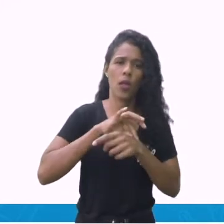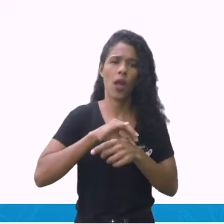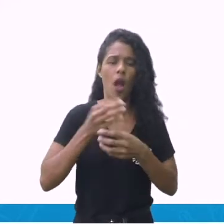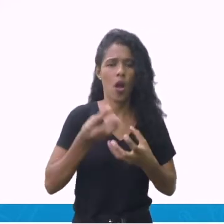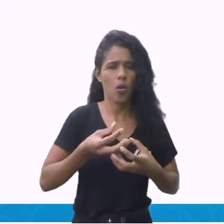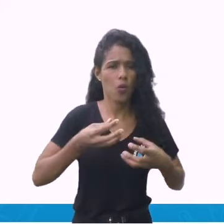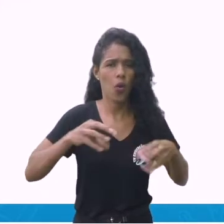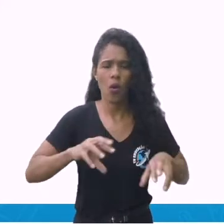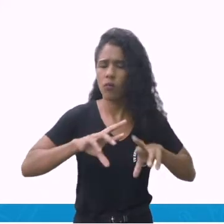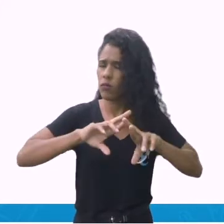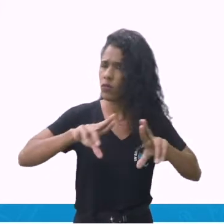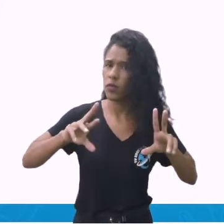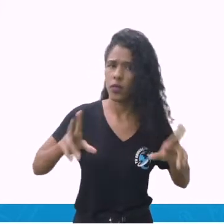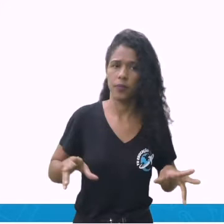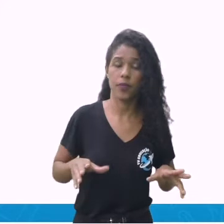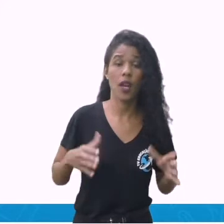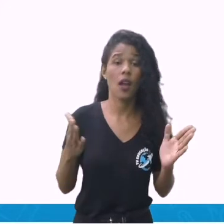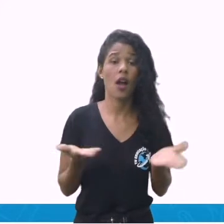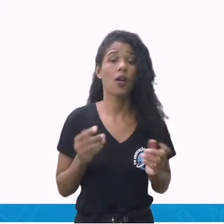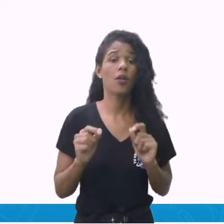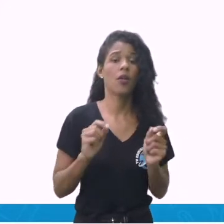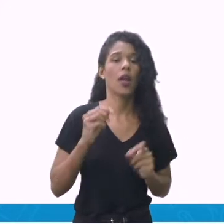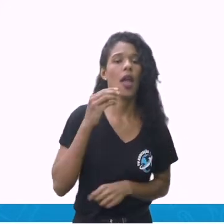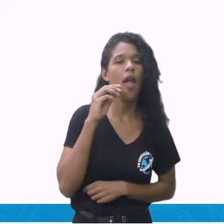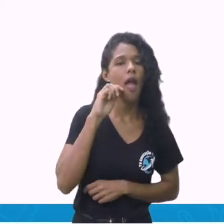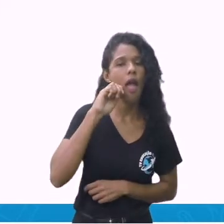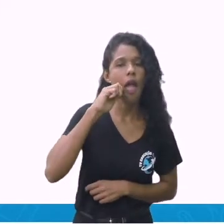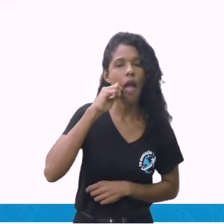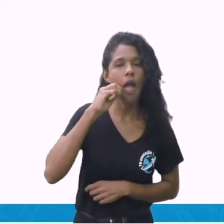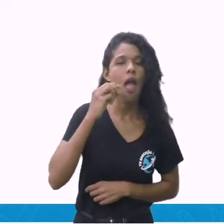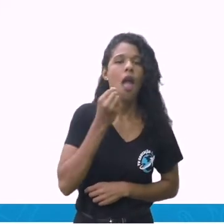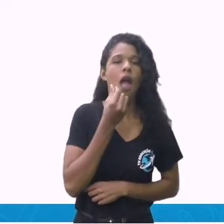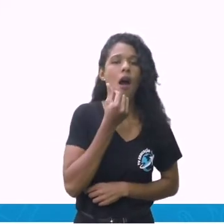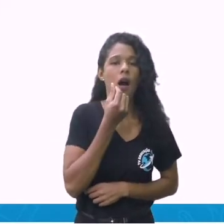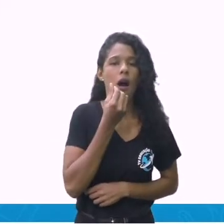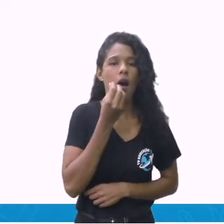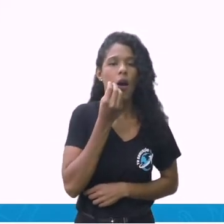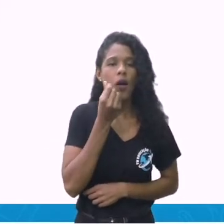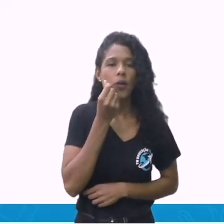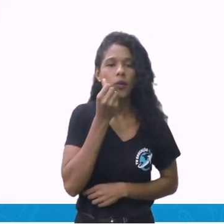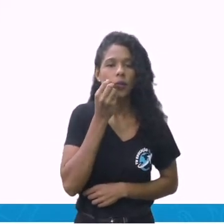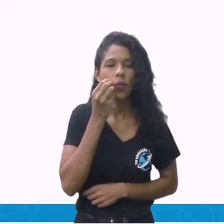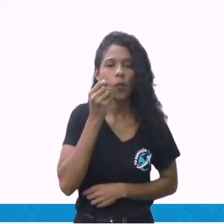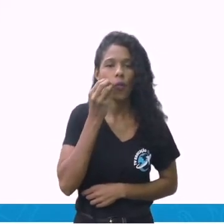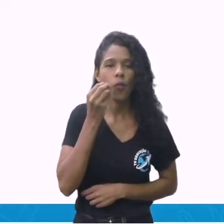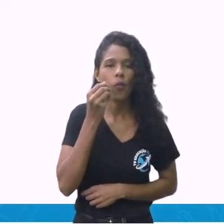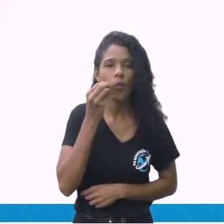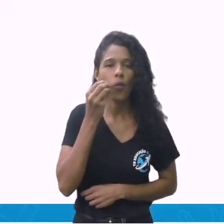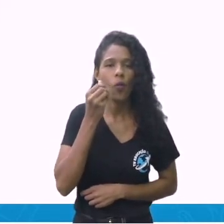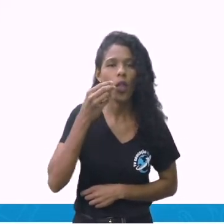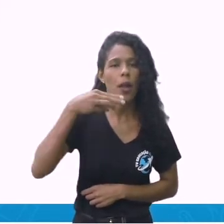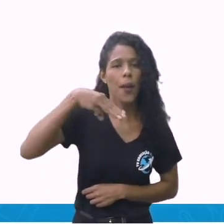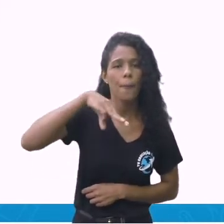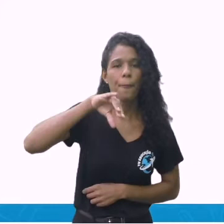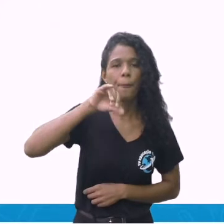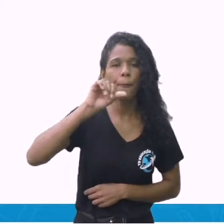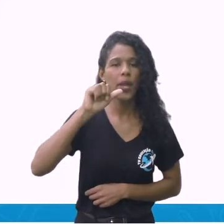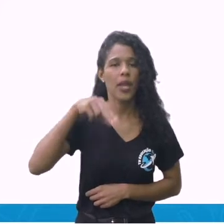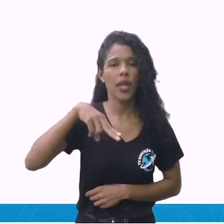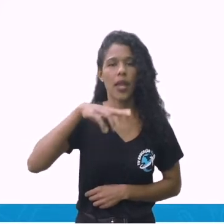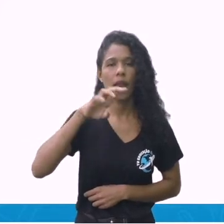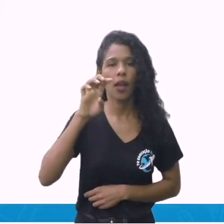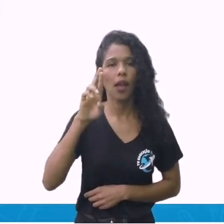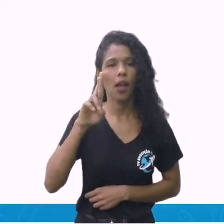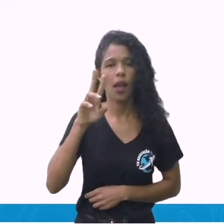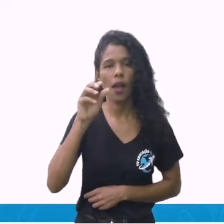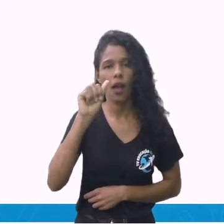E os sais minerais? Eles participam aí, ó, da regulação de diversas atividades